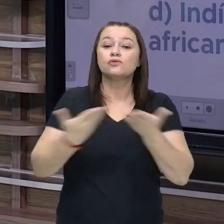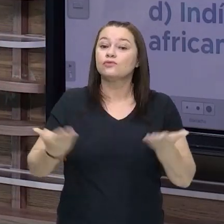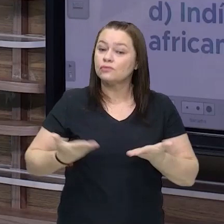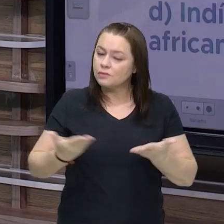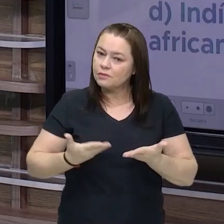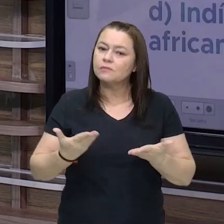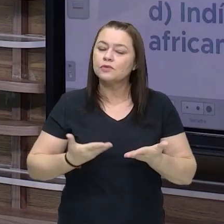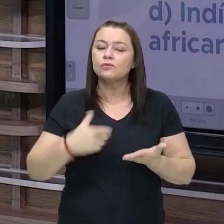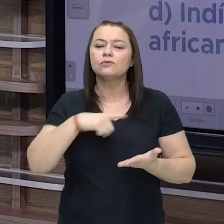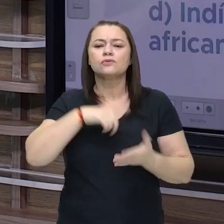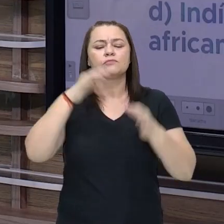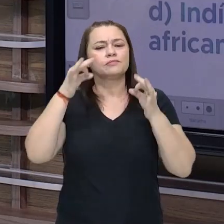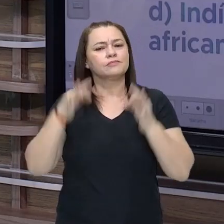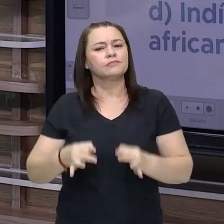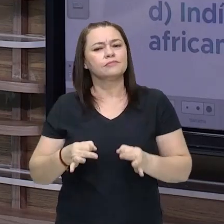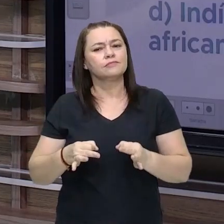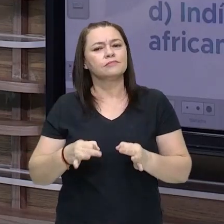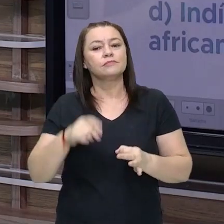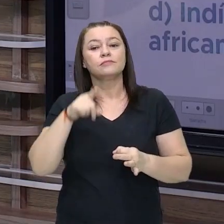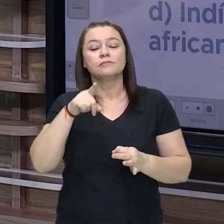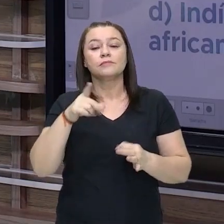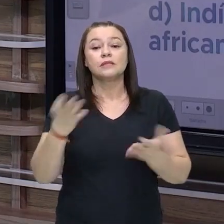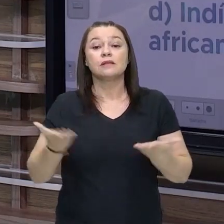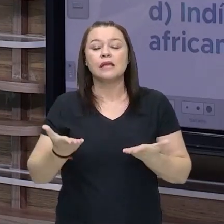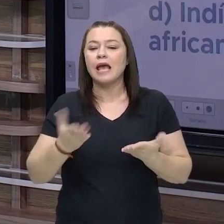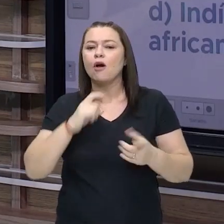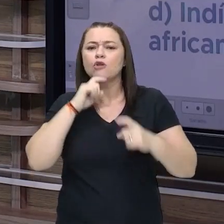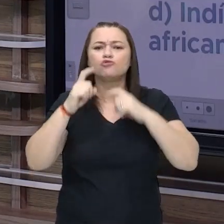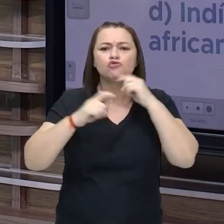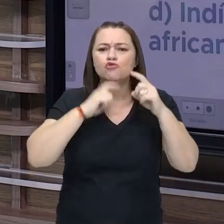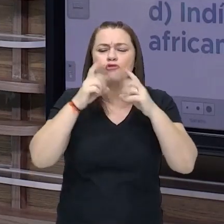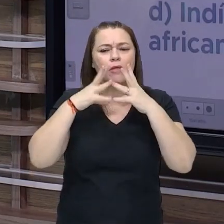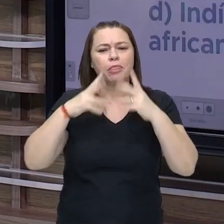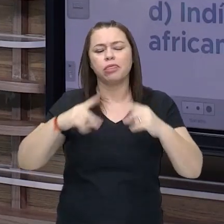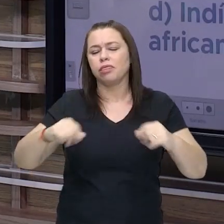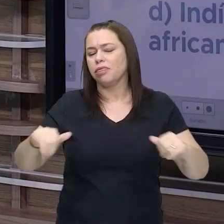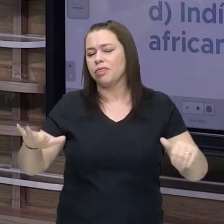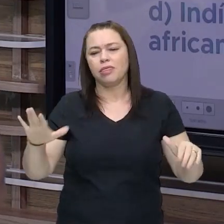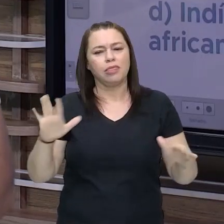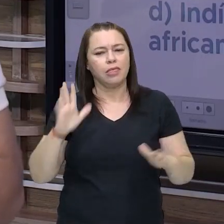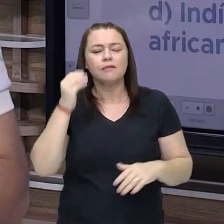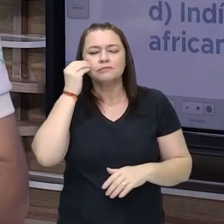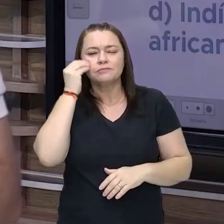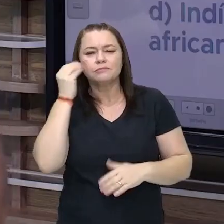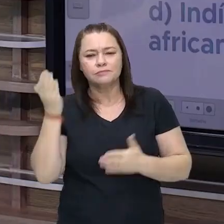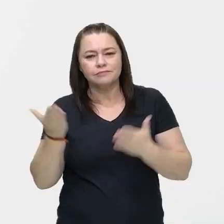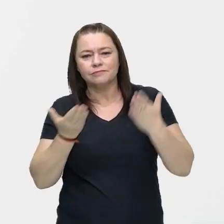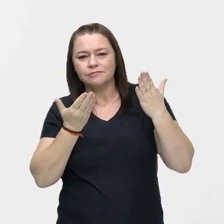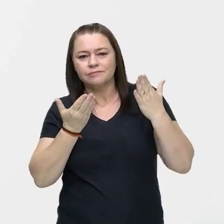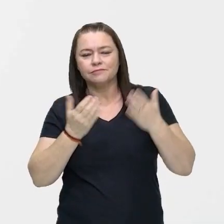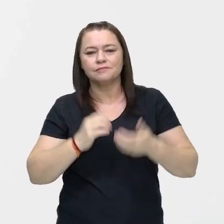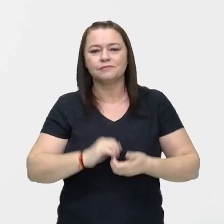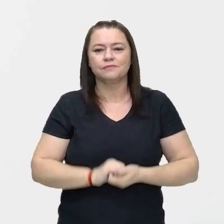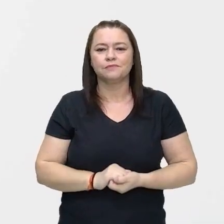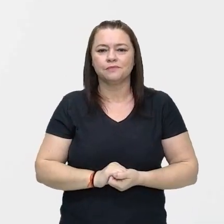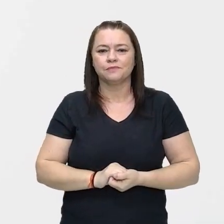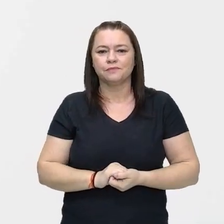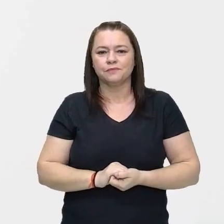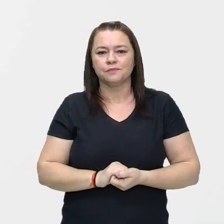hoje. Tenho certeza que vamos agora tirar todas as dúvidas. Olha na tela aí para ver o nosso resumo.